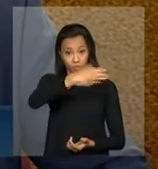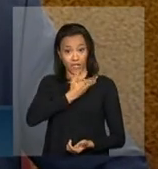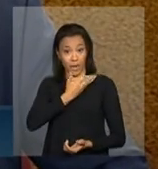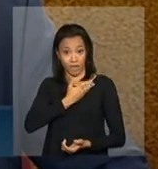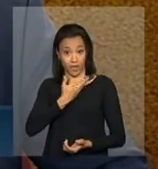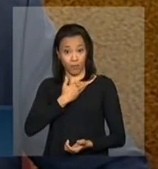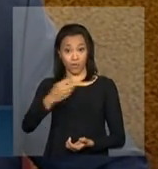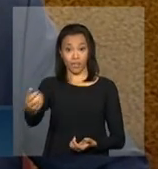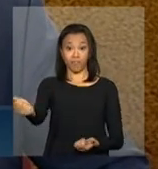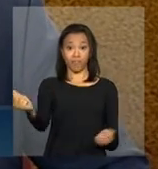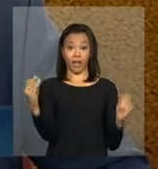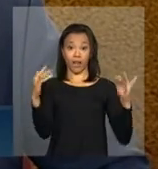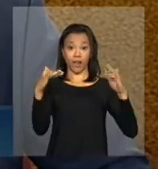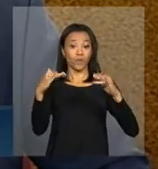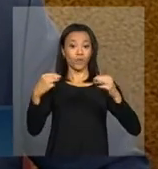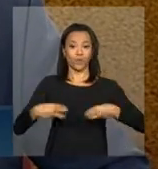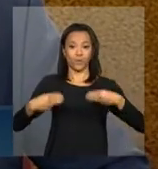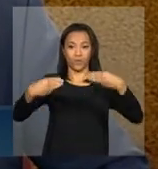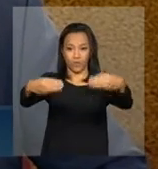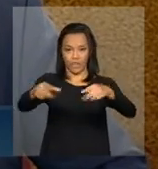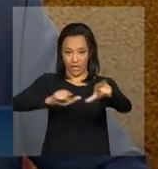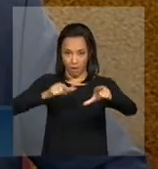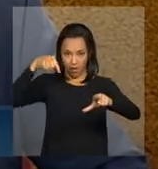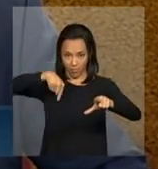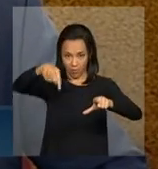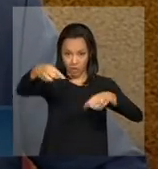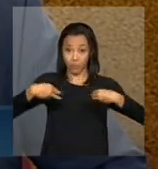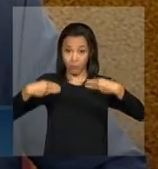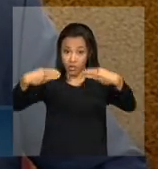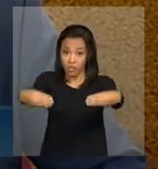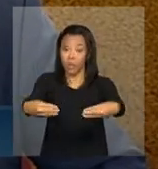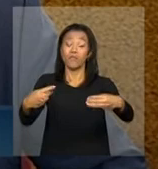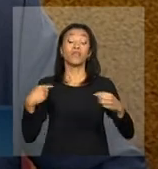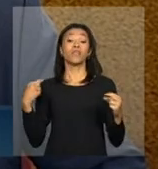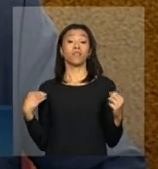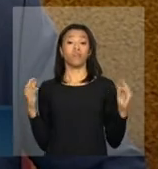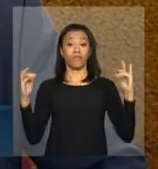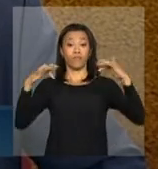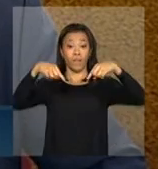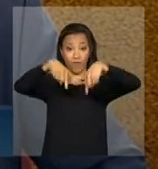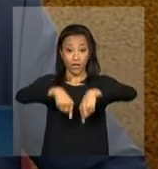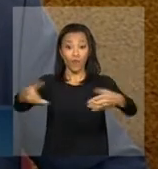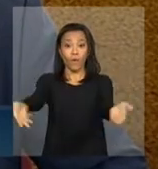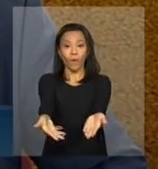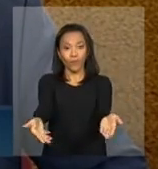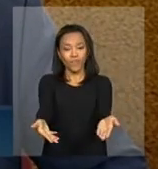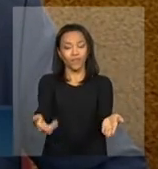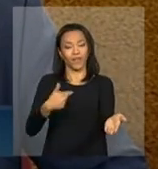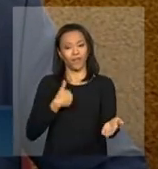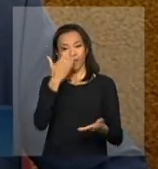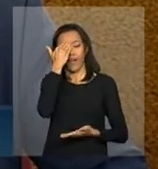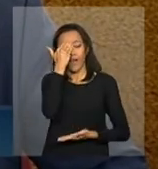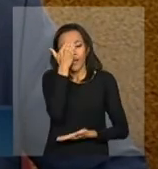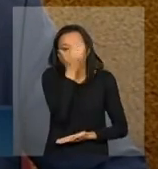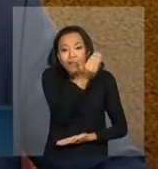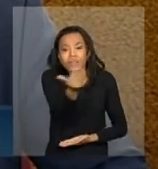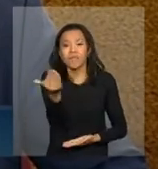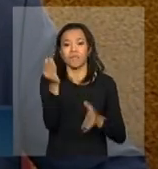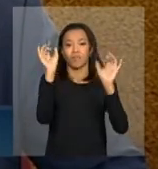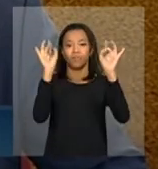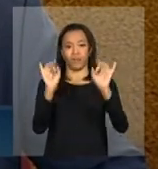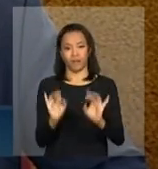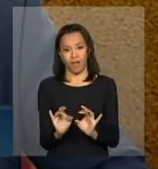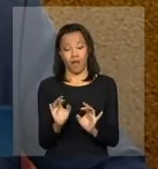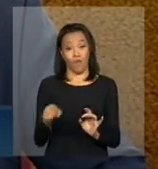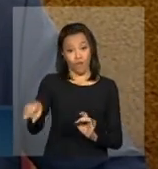dos ministérios prestigiar esse espaço aqui da audiência pública, um agradecimento muito especial. A presença